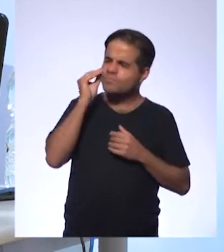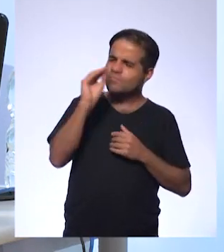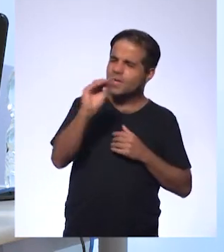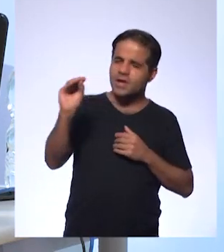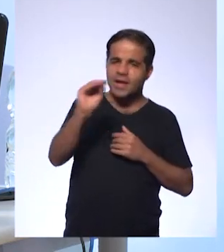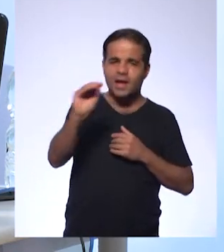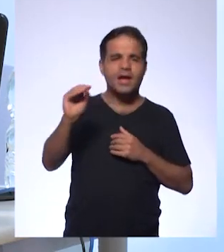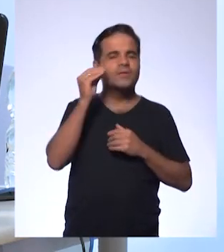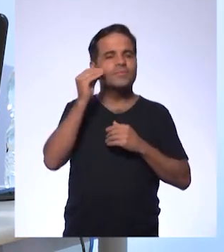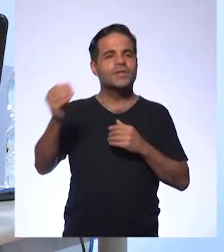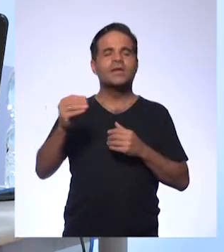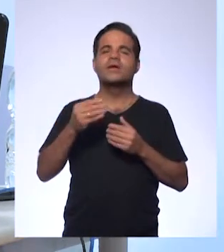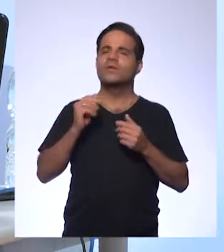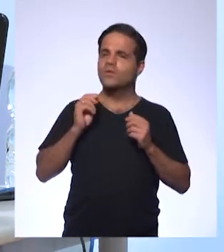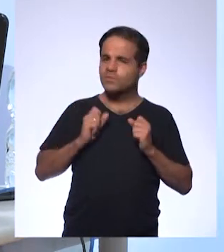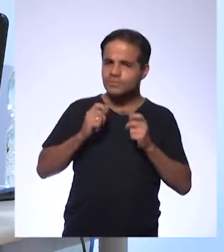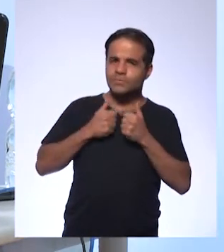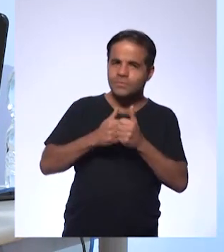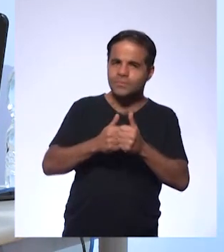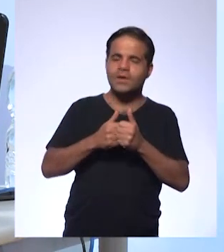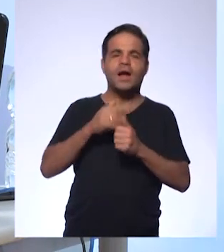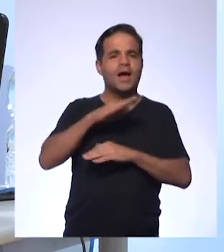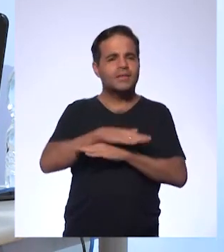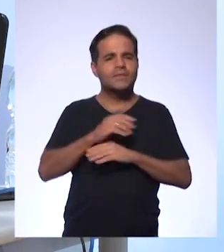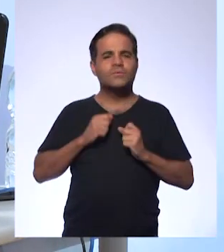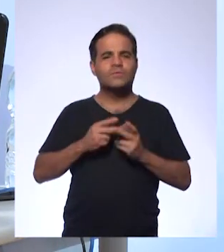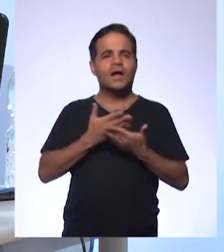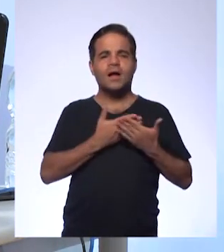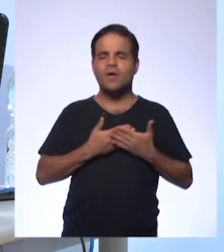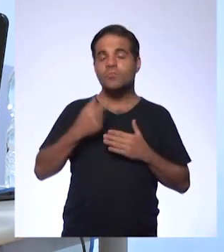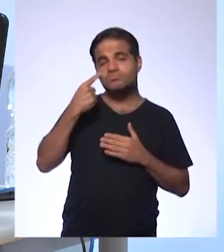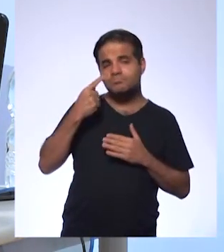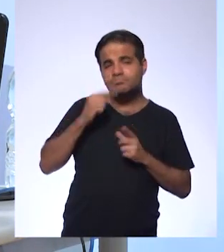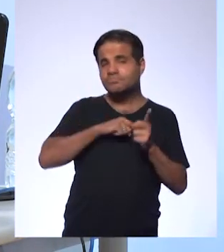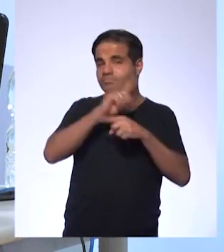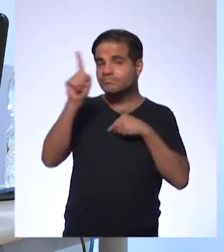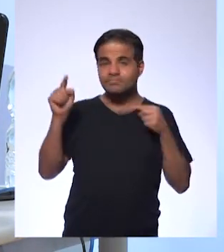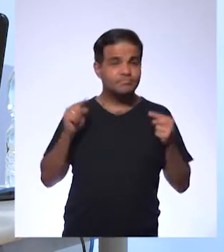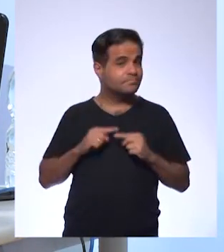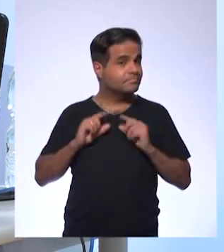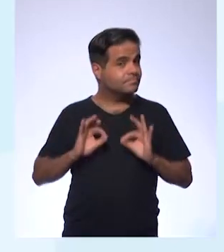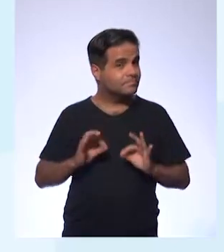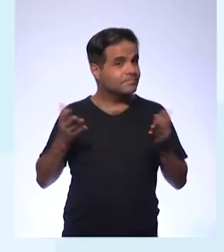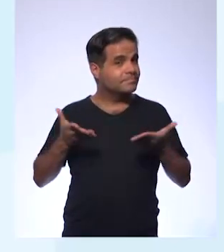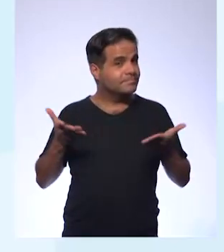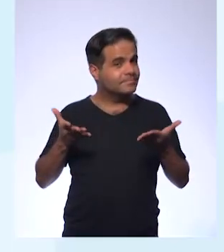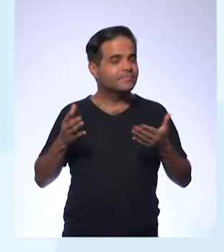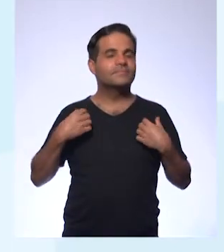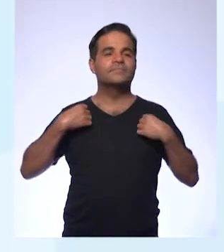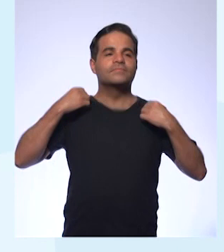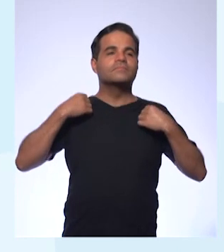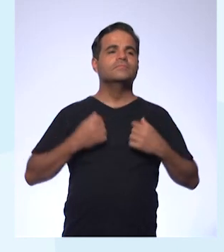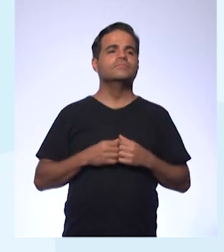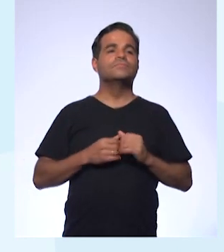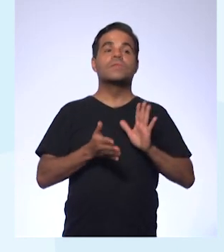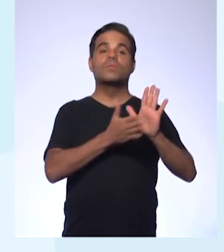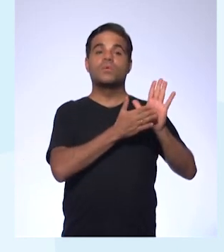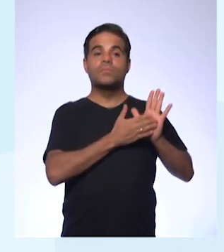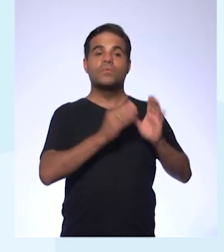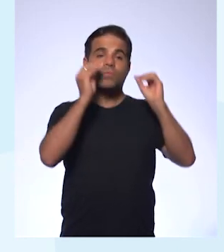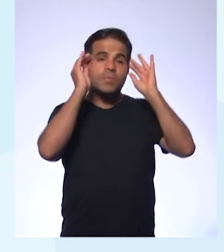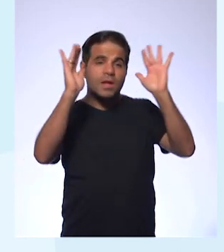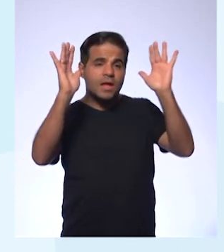aí, ó. Tati está acompanhando a aula com o Thales, não é? Vamos ver quais são os objetivos de hoje. Propor